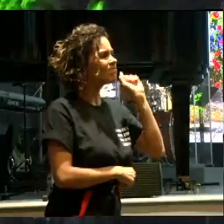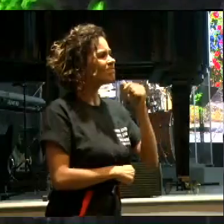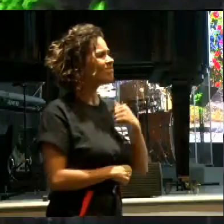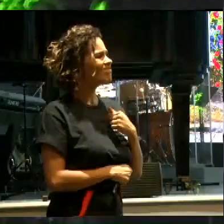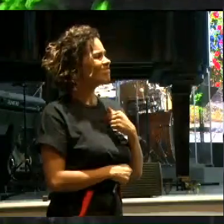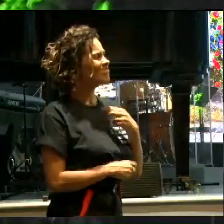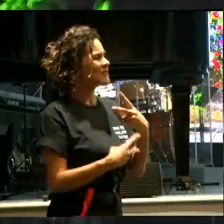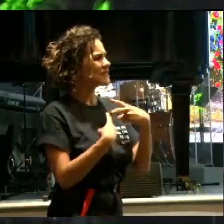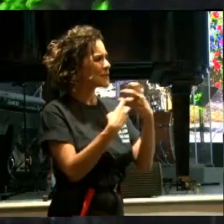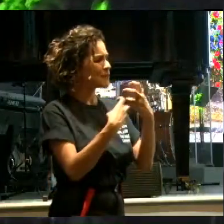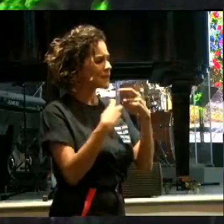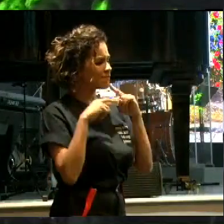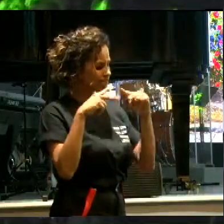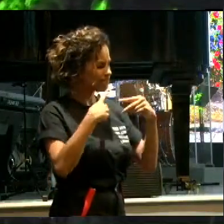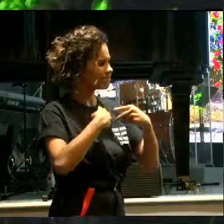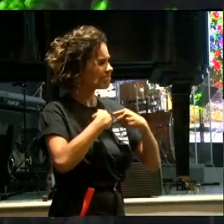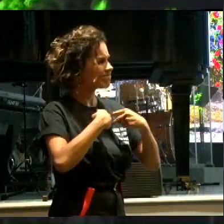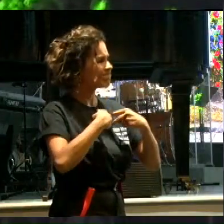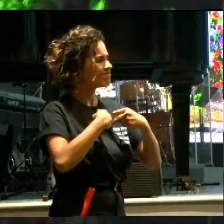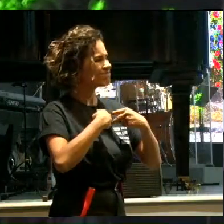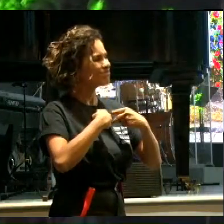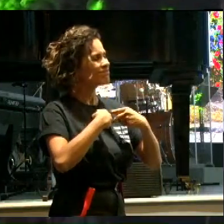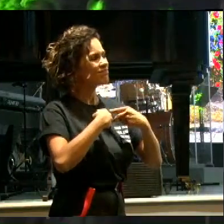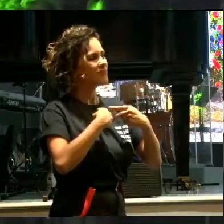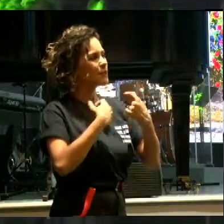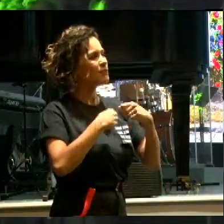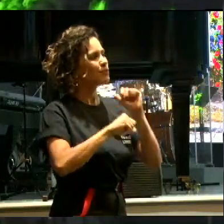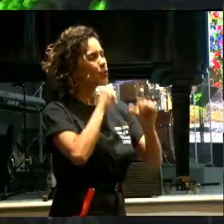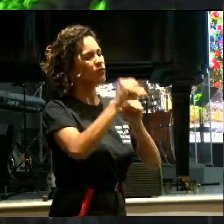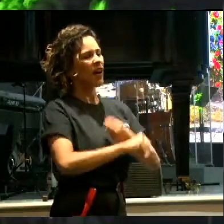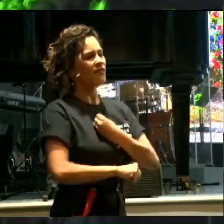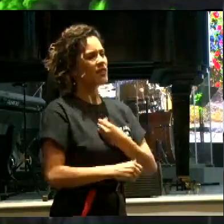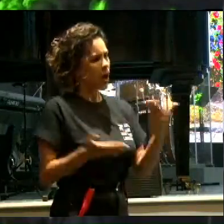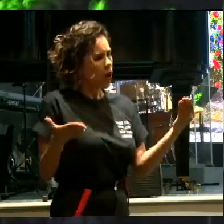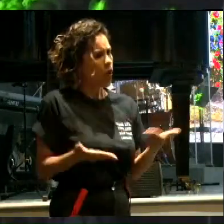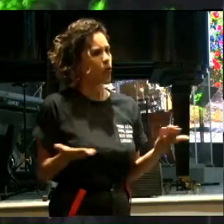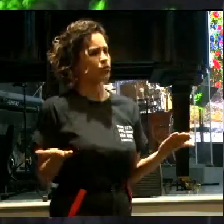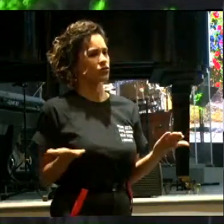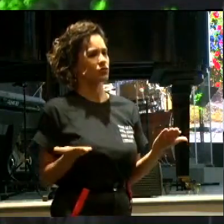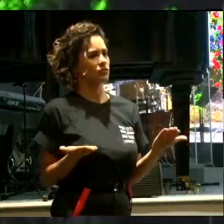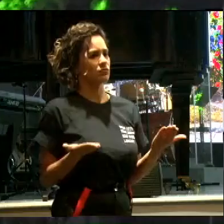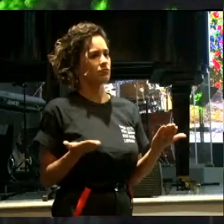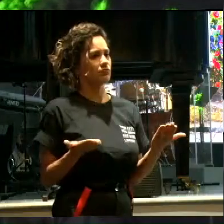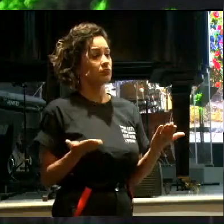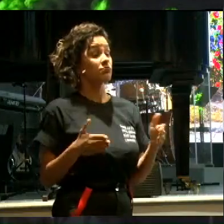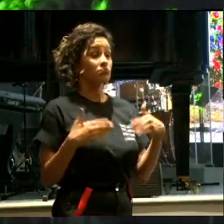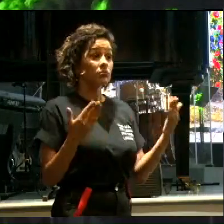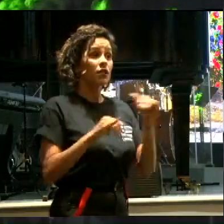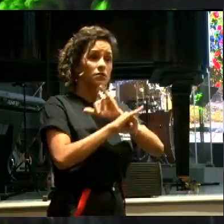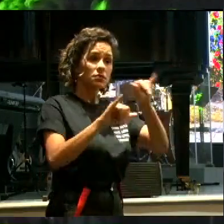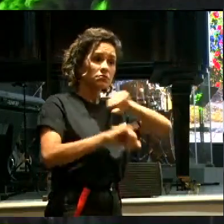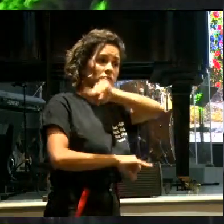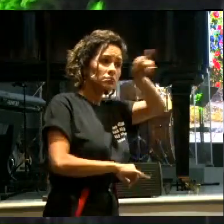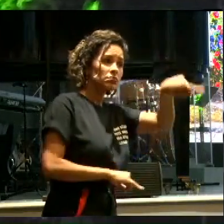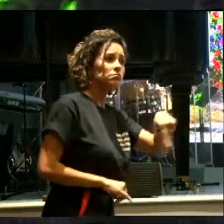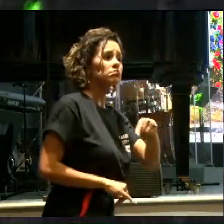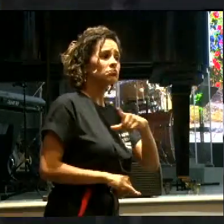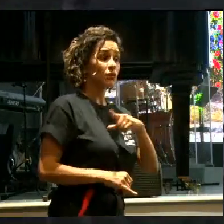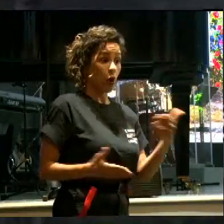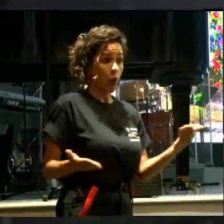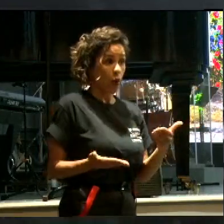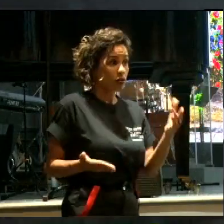eu me cansei de tudo aquilo e eu falei, é hoje, é agora. Então eu quero te dizer, você está num local que tem